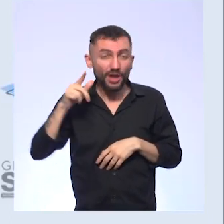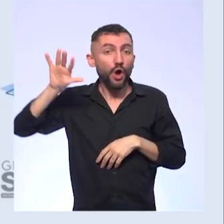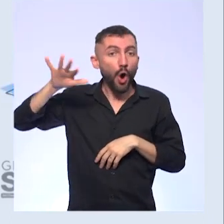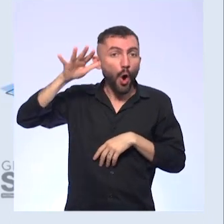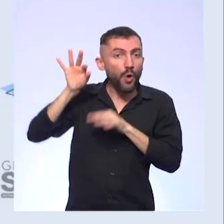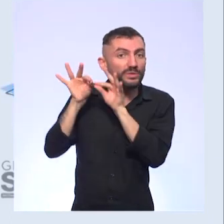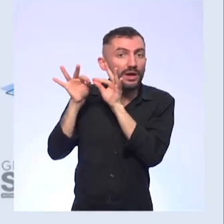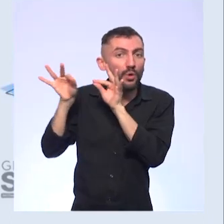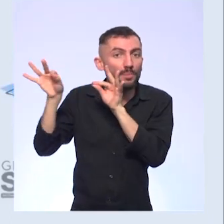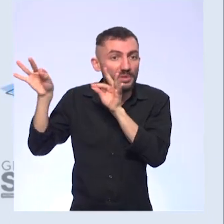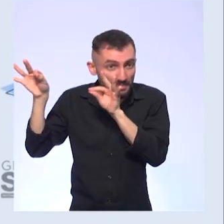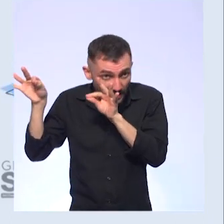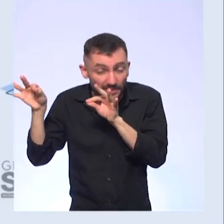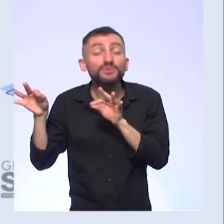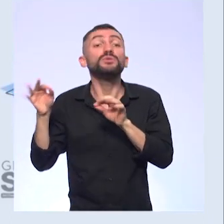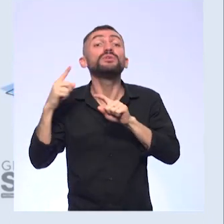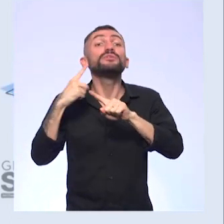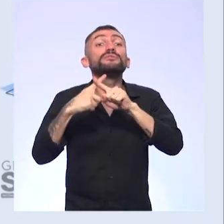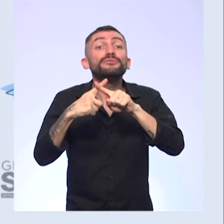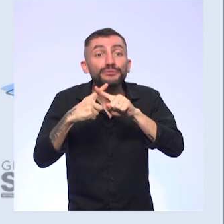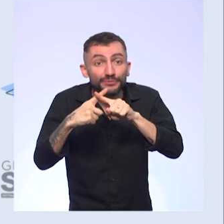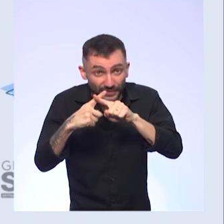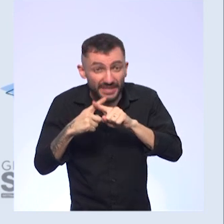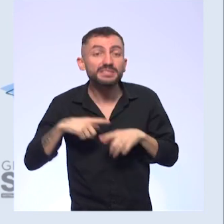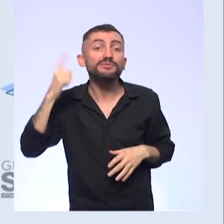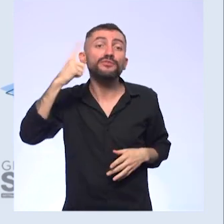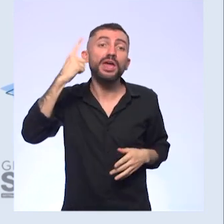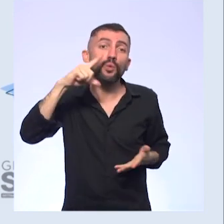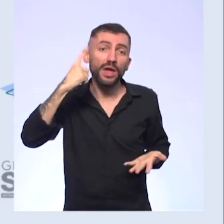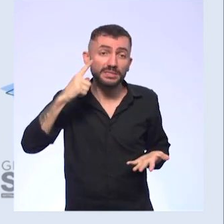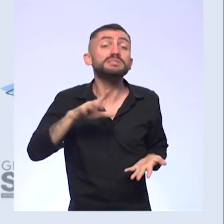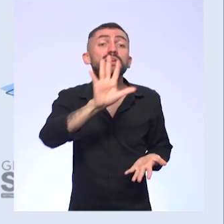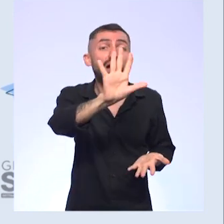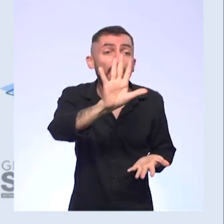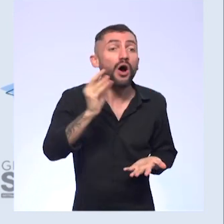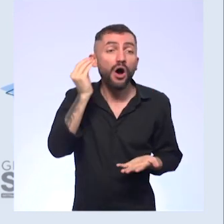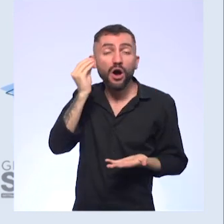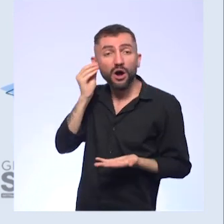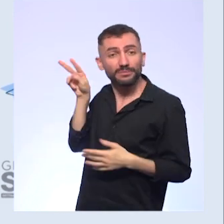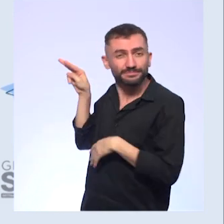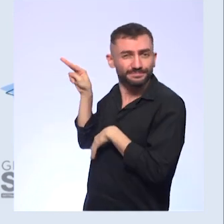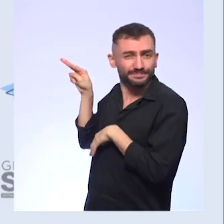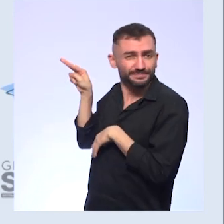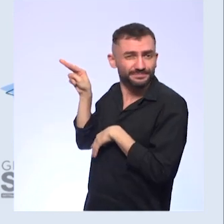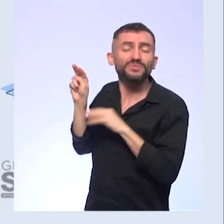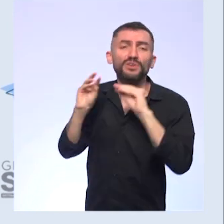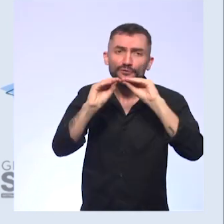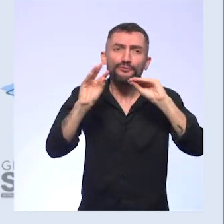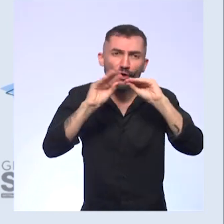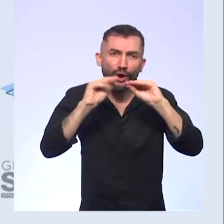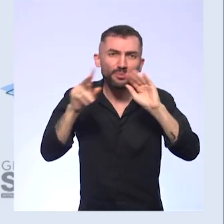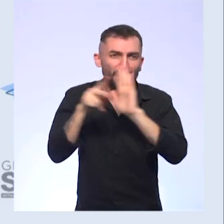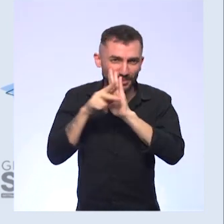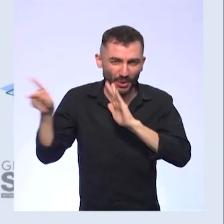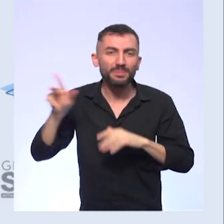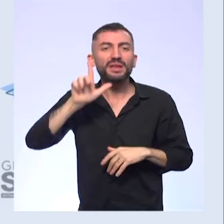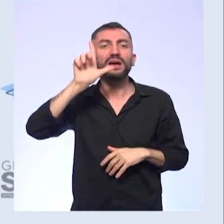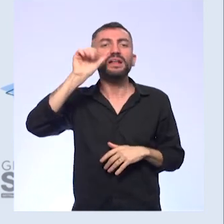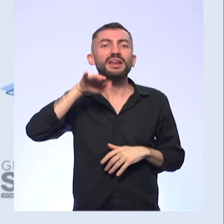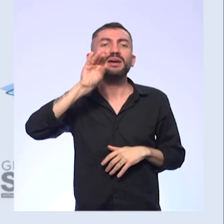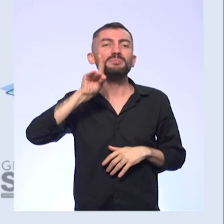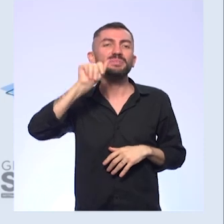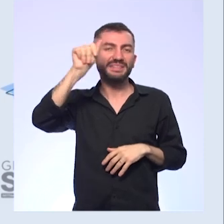de onda vezes frequência essa equação agora V = lambda vezes F plano daquela fazer essa grega né